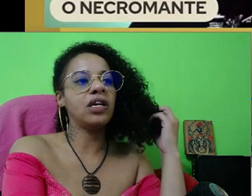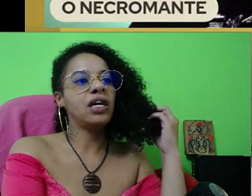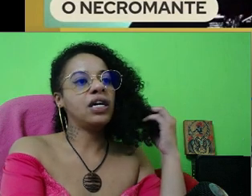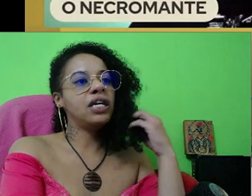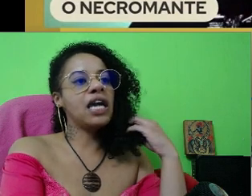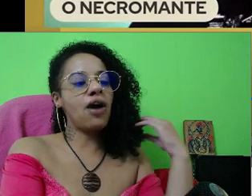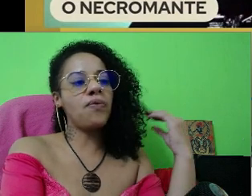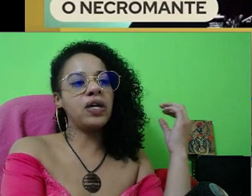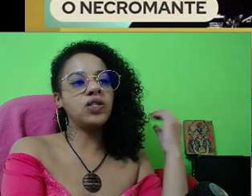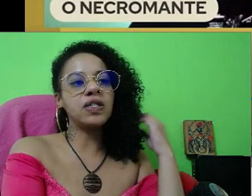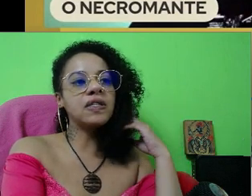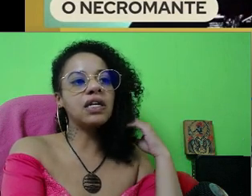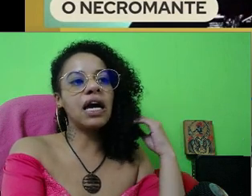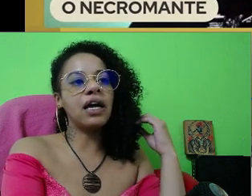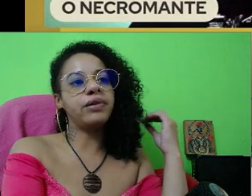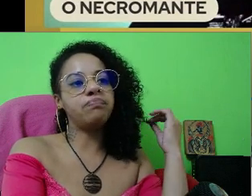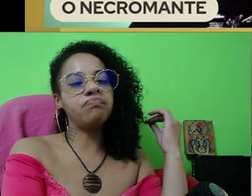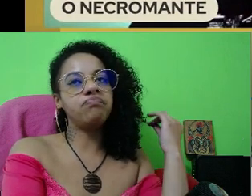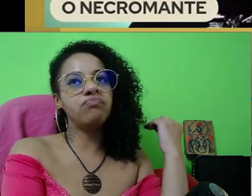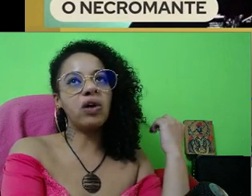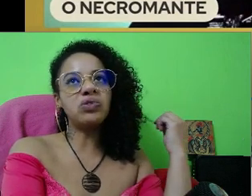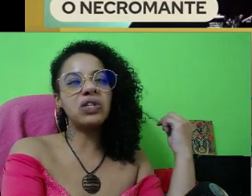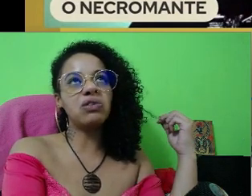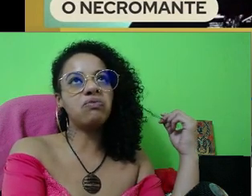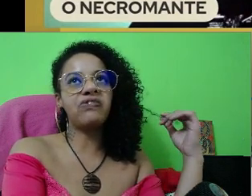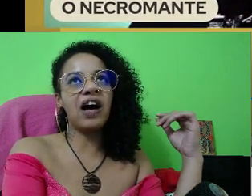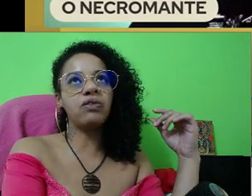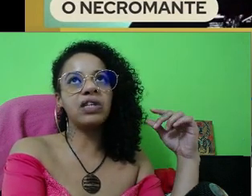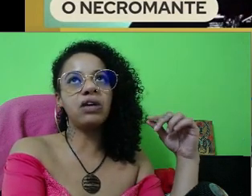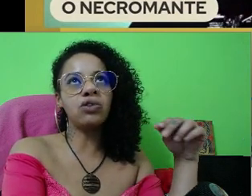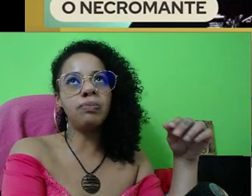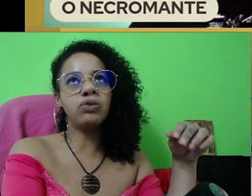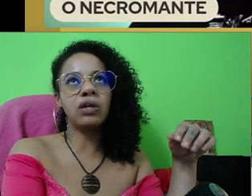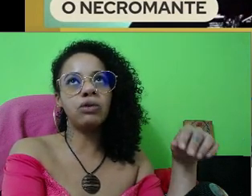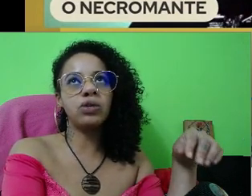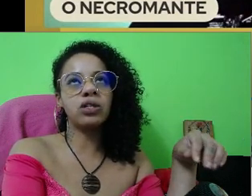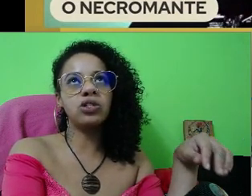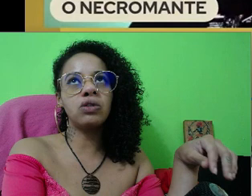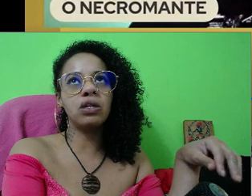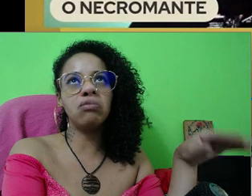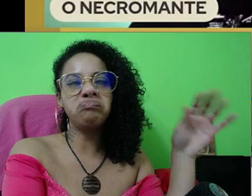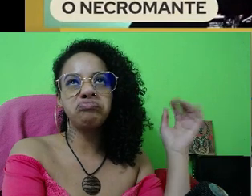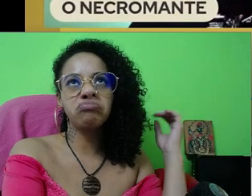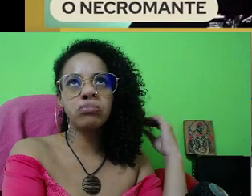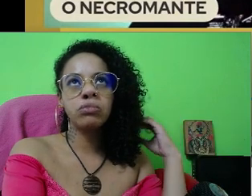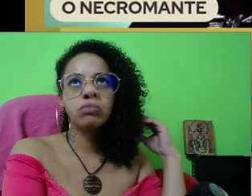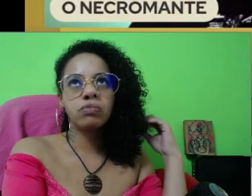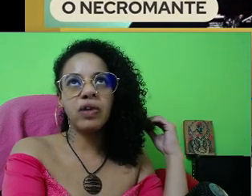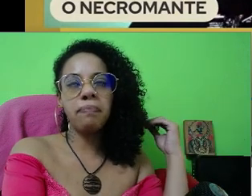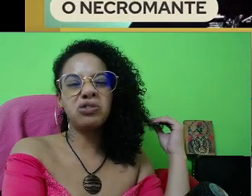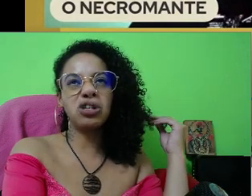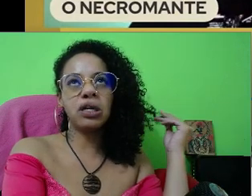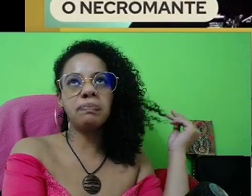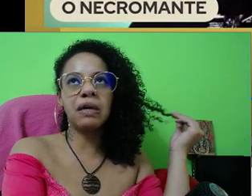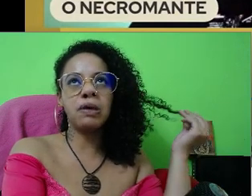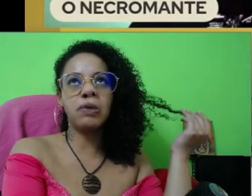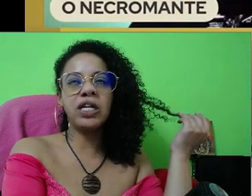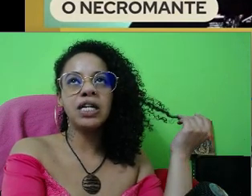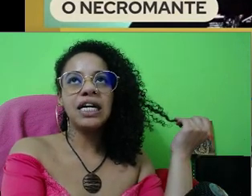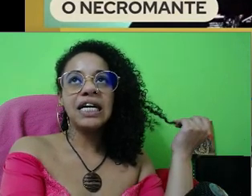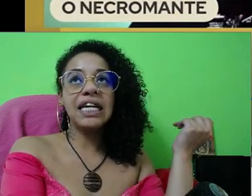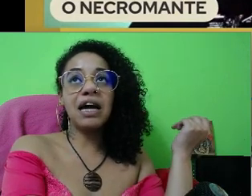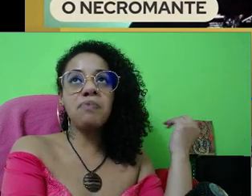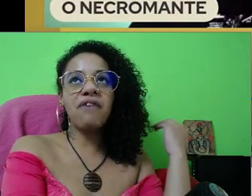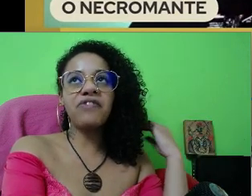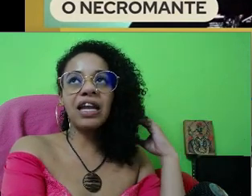isso em toda a Live e realmente assim não sei se eu falo nem o nome do Gláucio acredito que não né puxando aqui